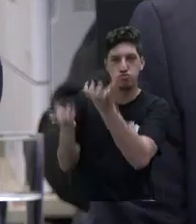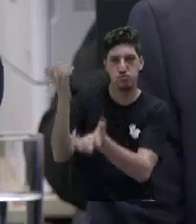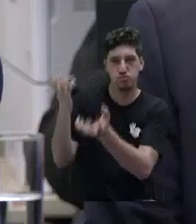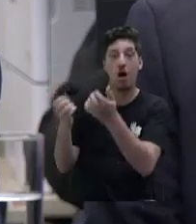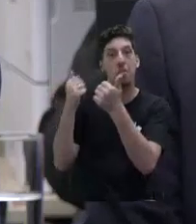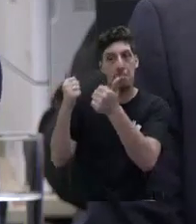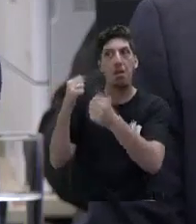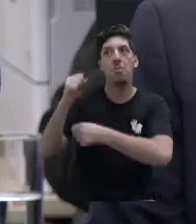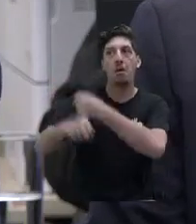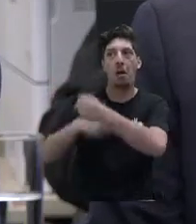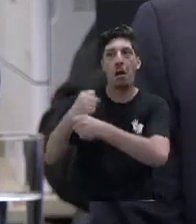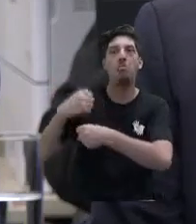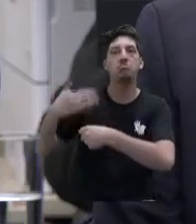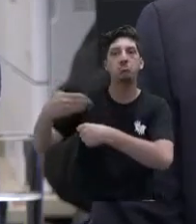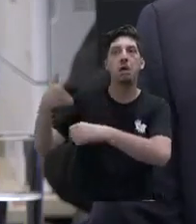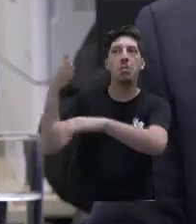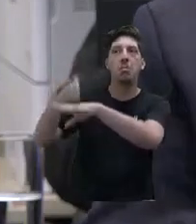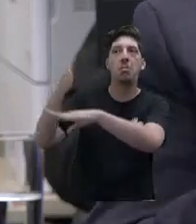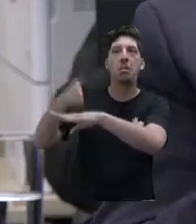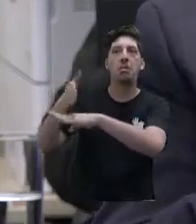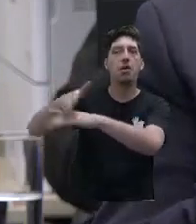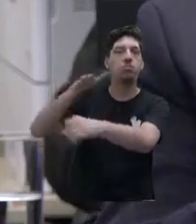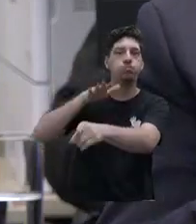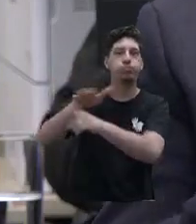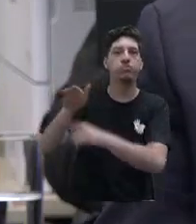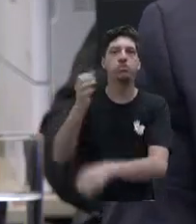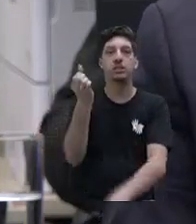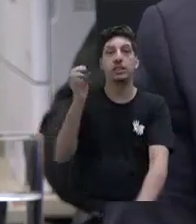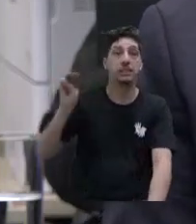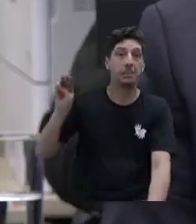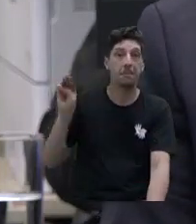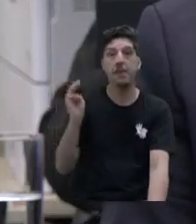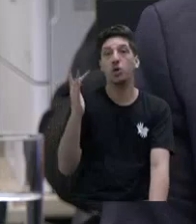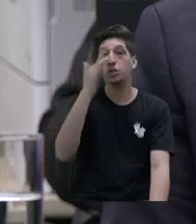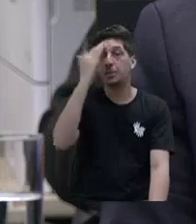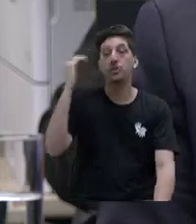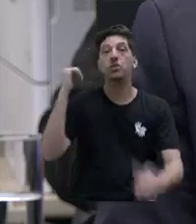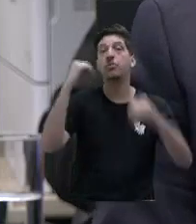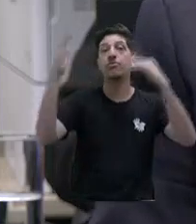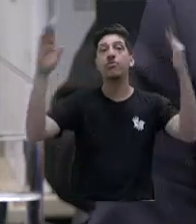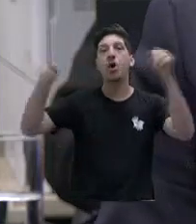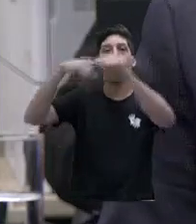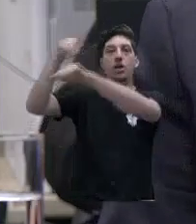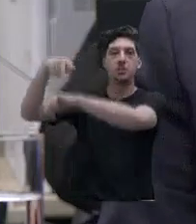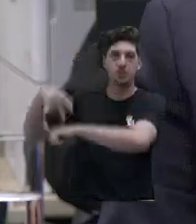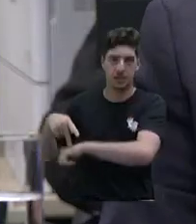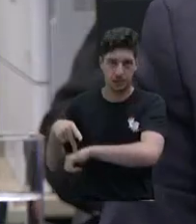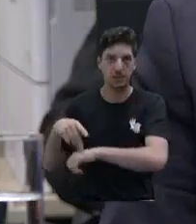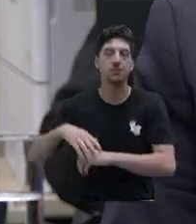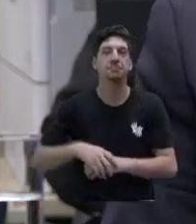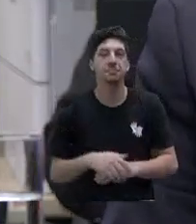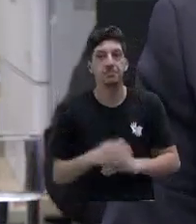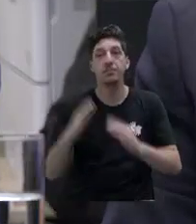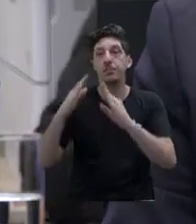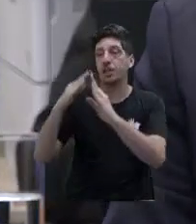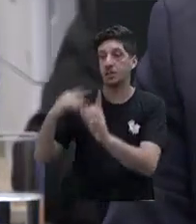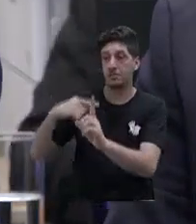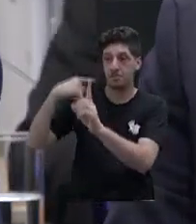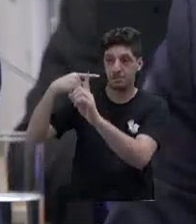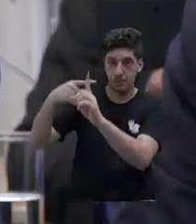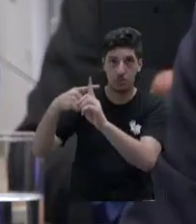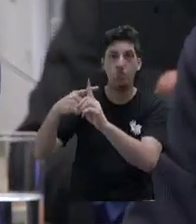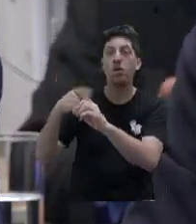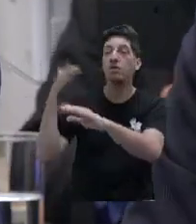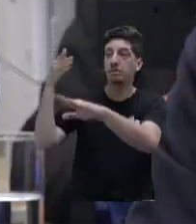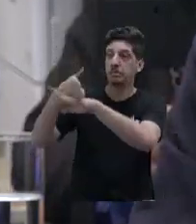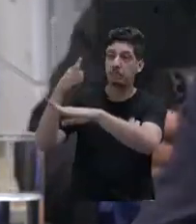a visita de 6 milhões de turistas de fora da França. Depois que ela pegou fogo, ela